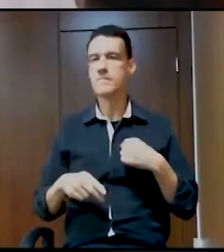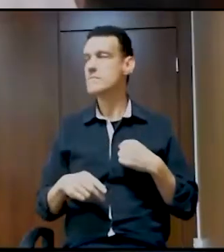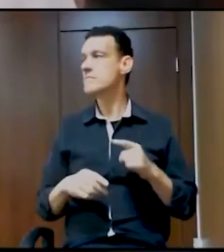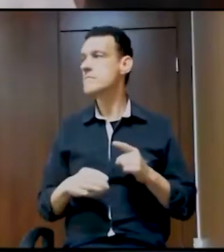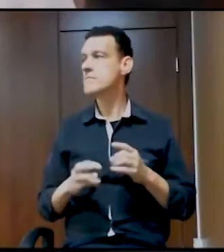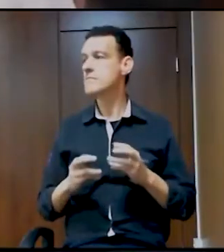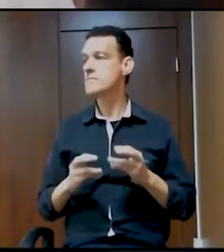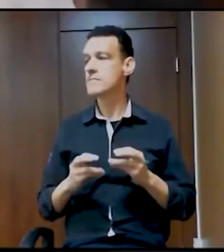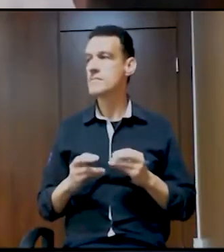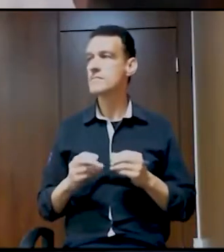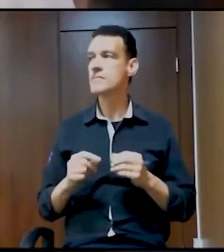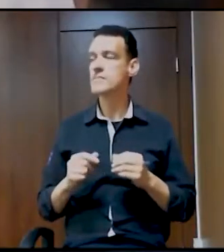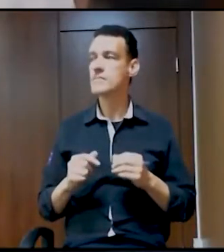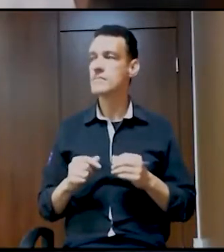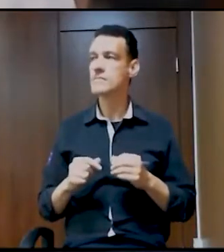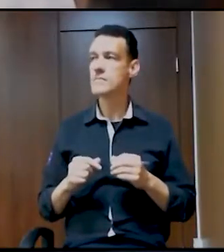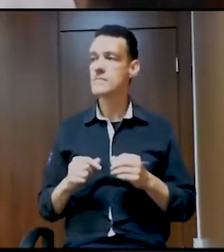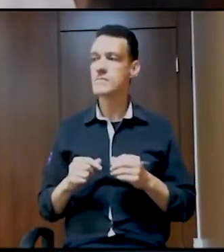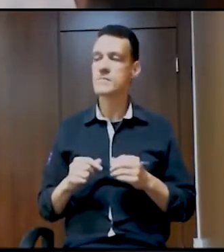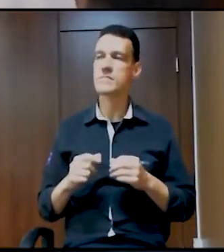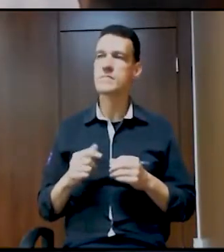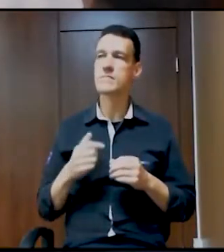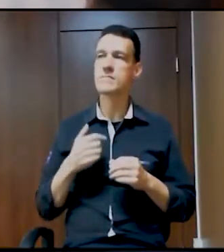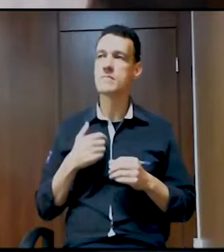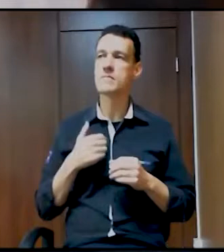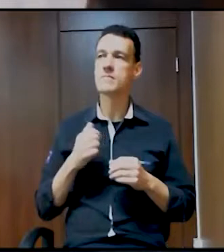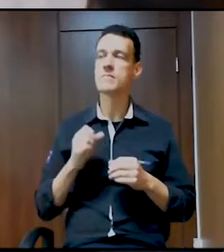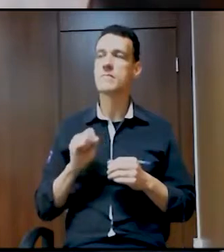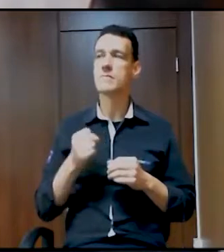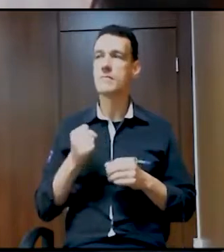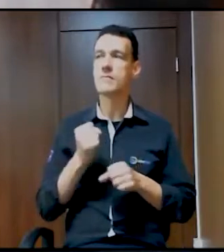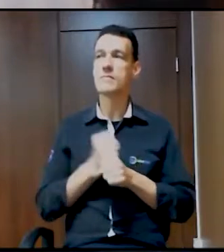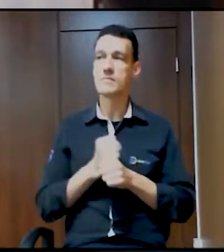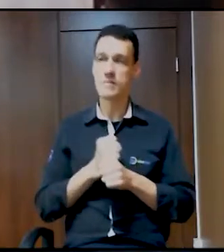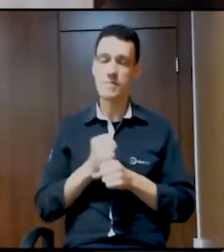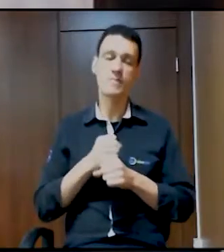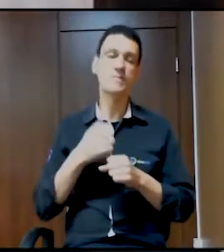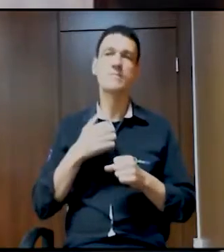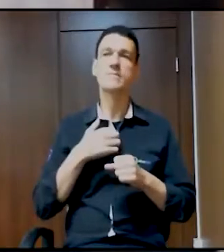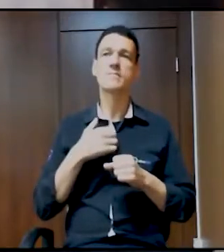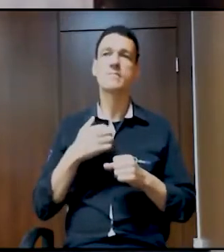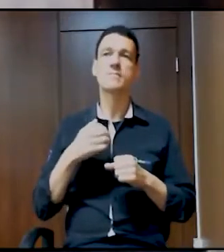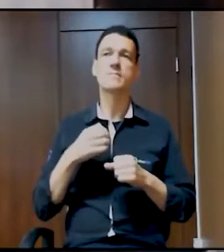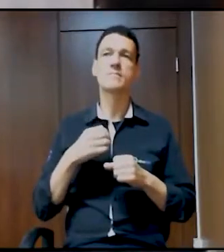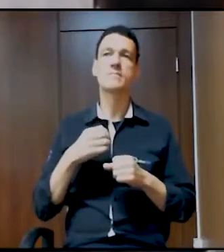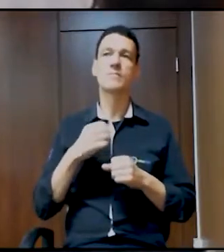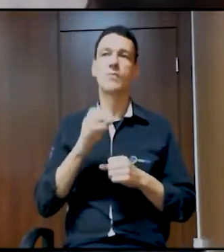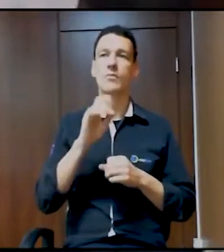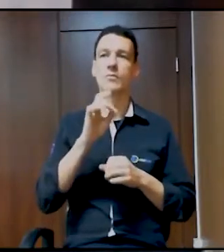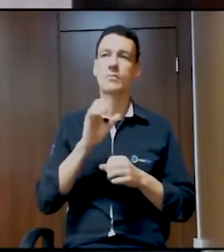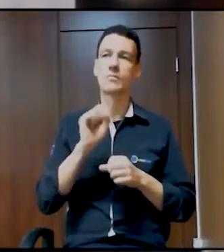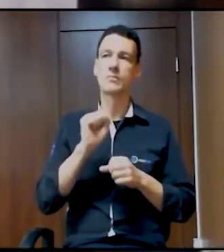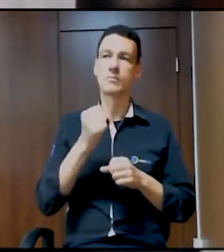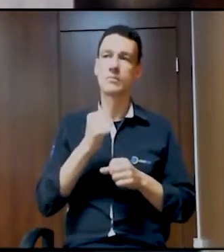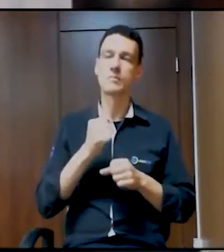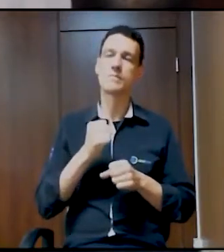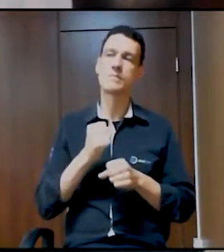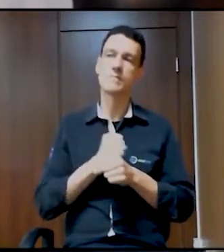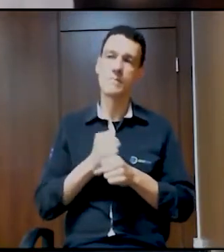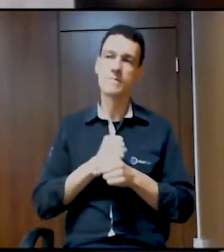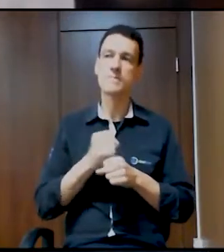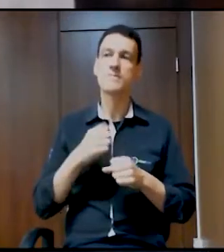tenho 8 anos no movimento de mulheres em situação de rua, viajo o Brasil todo. Meu amigo aqui